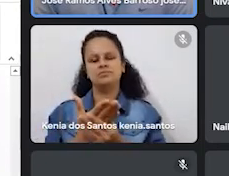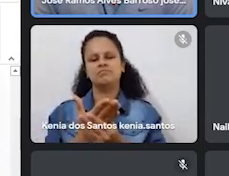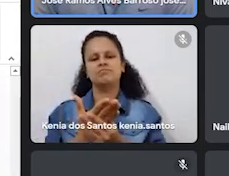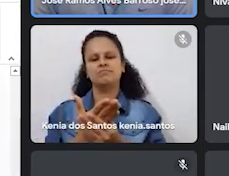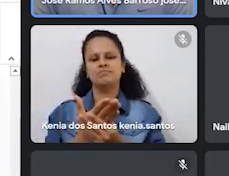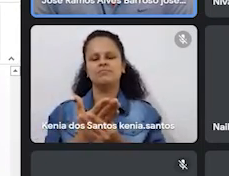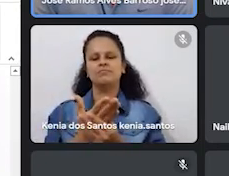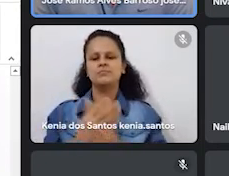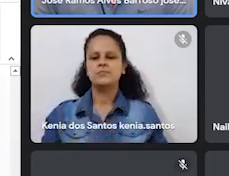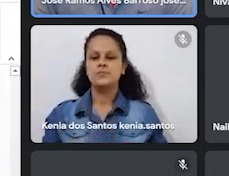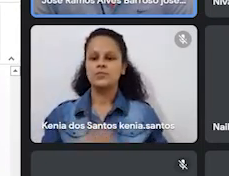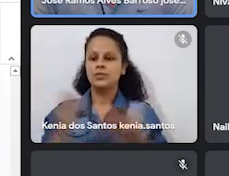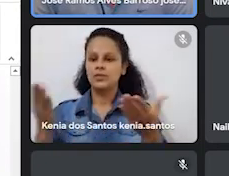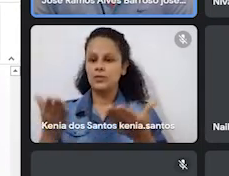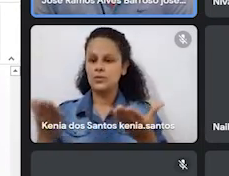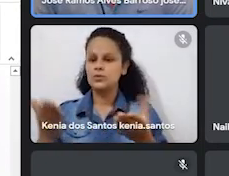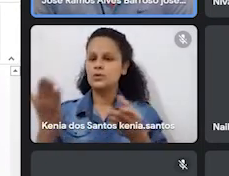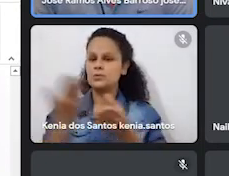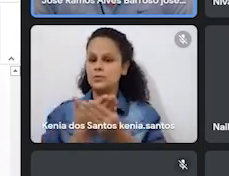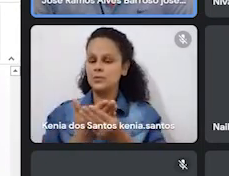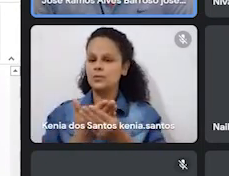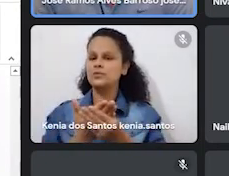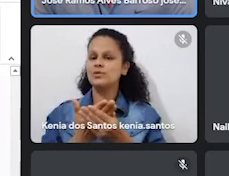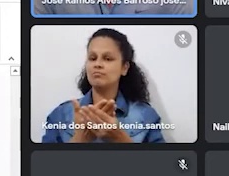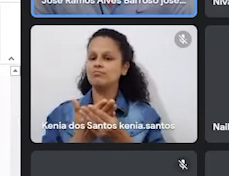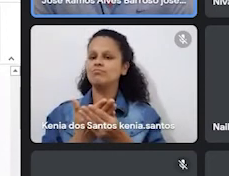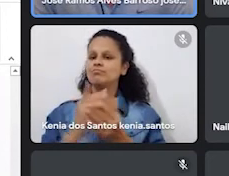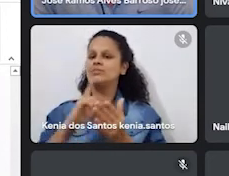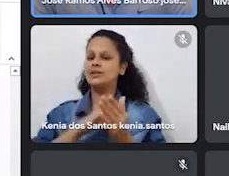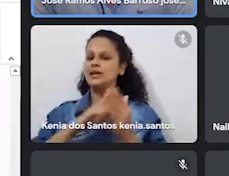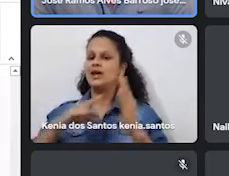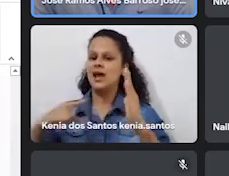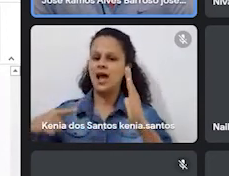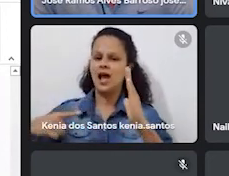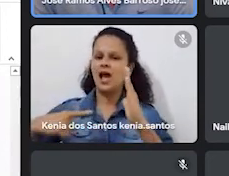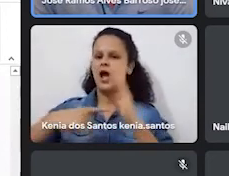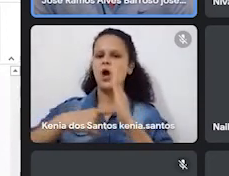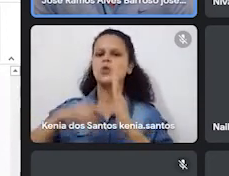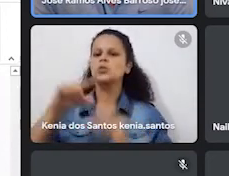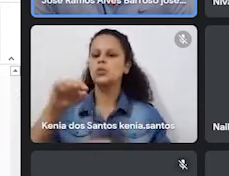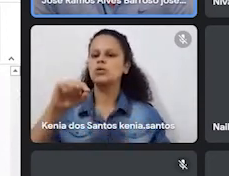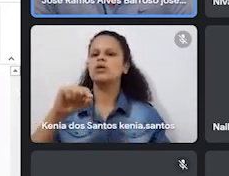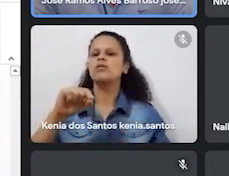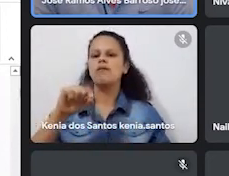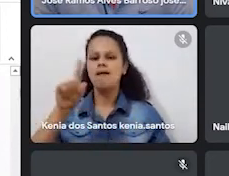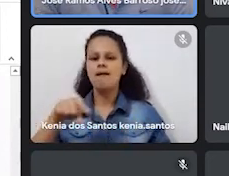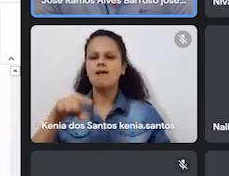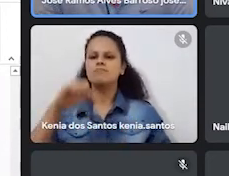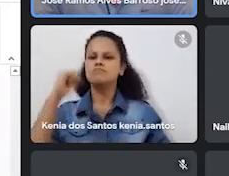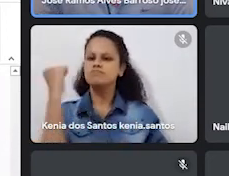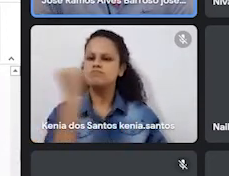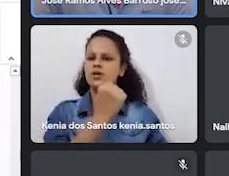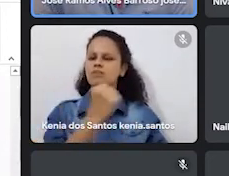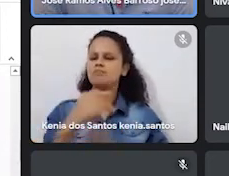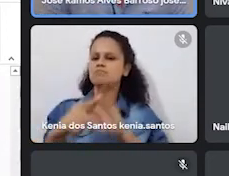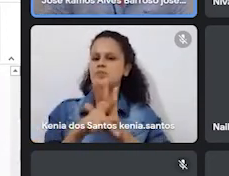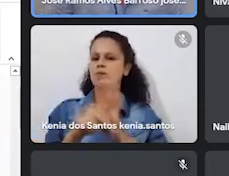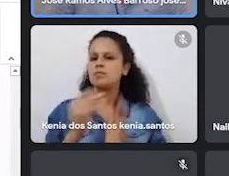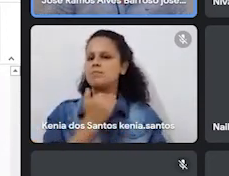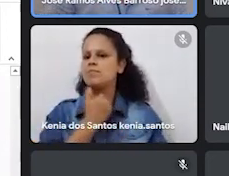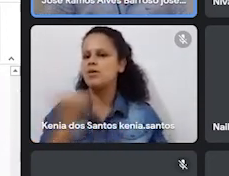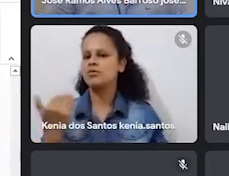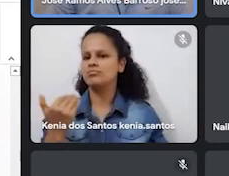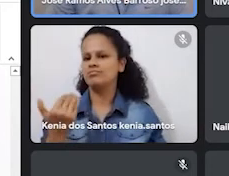Hoje, os processos é assassinato mesmo. Você é responsável pelo